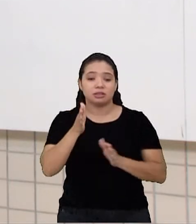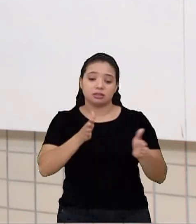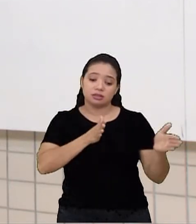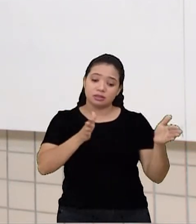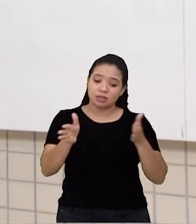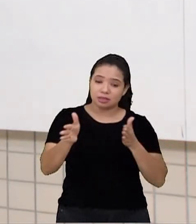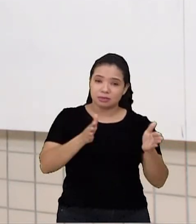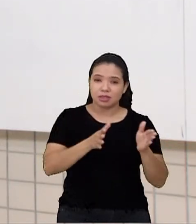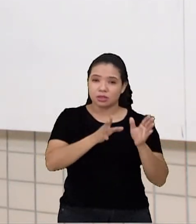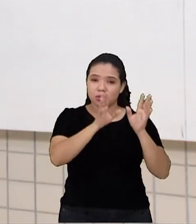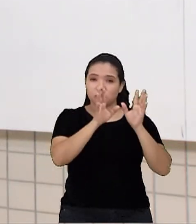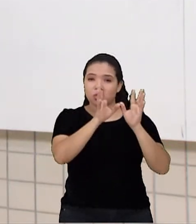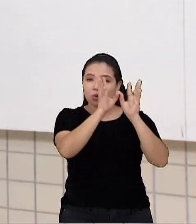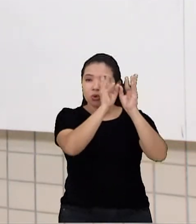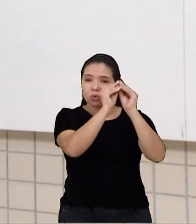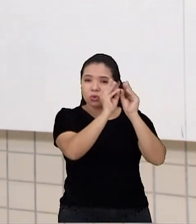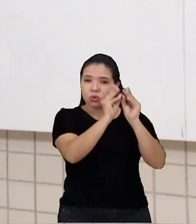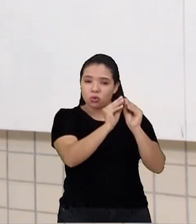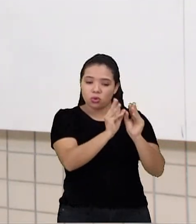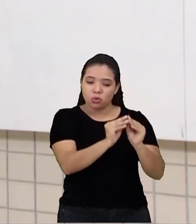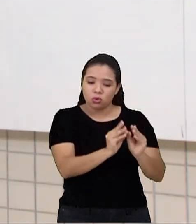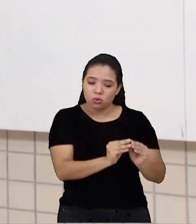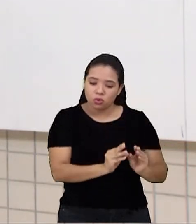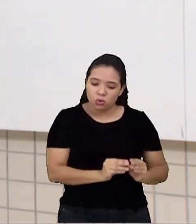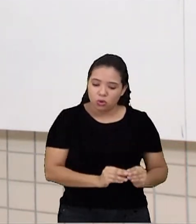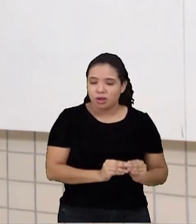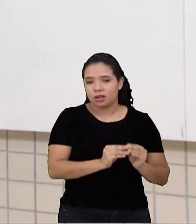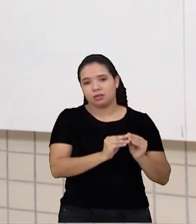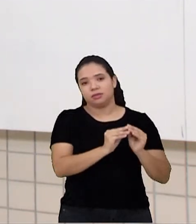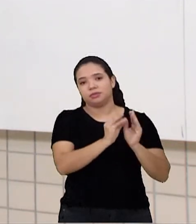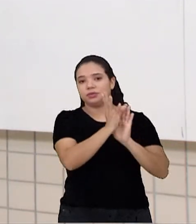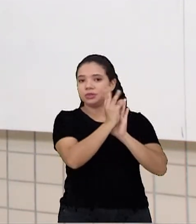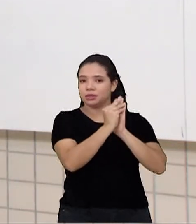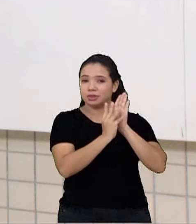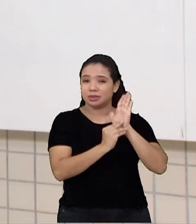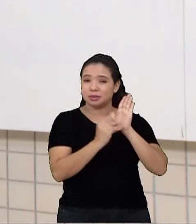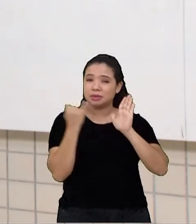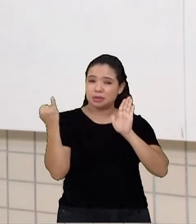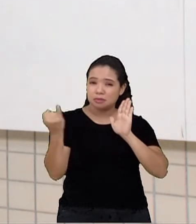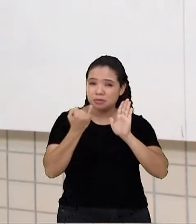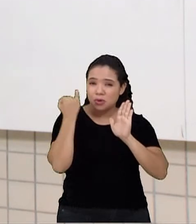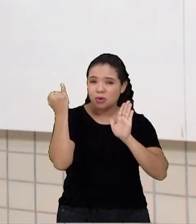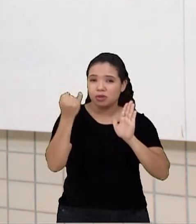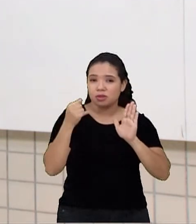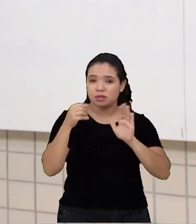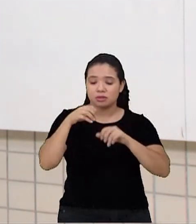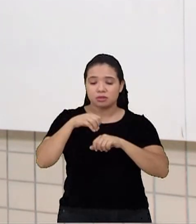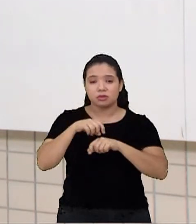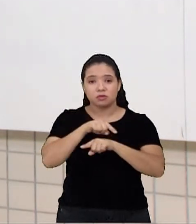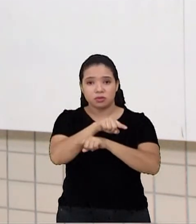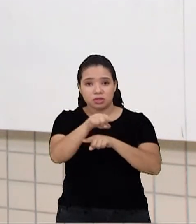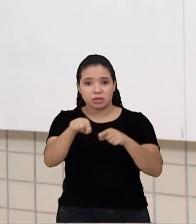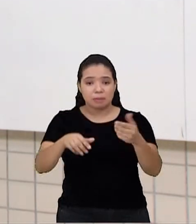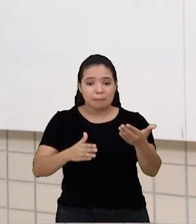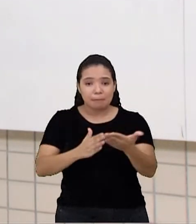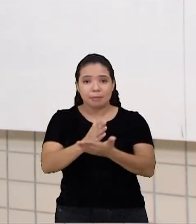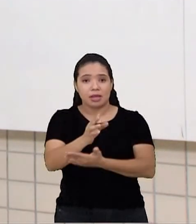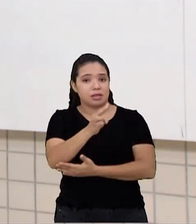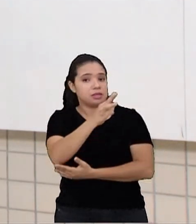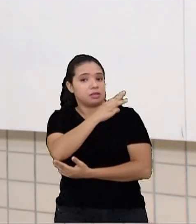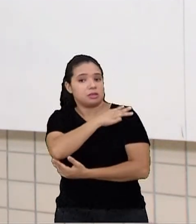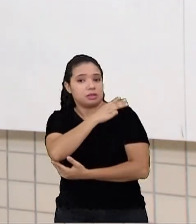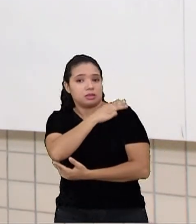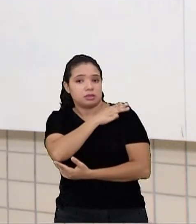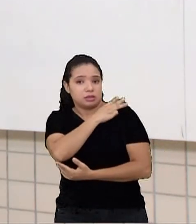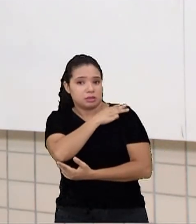uma revisão de alguns conteúdos importantes para que vocês passem para o ensino médio preparados,